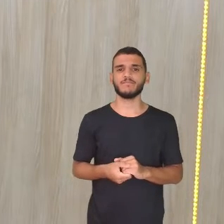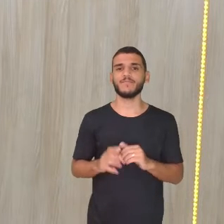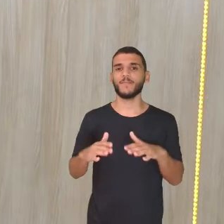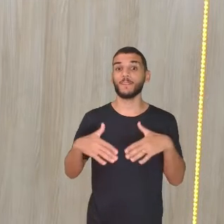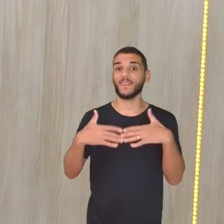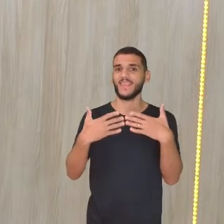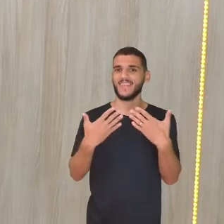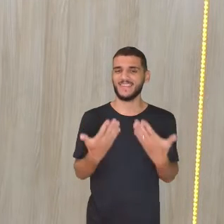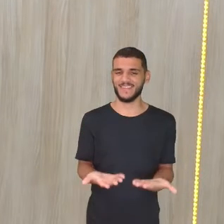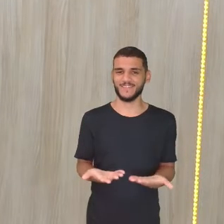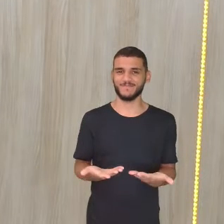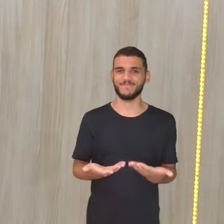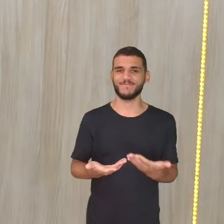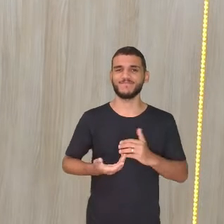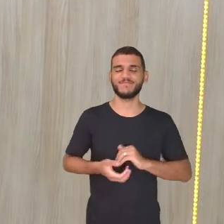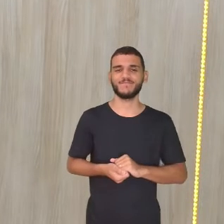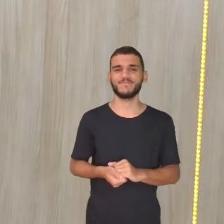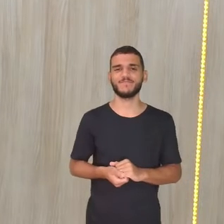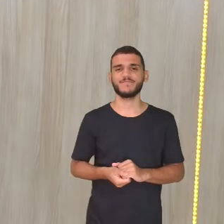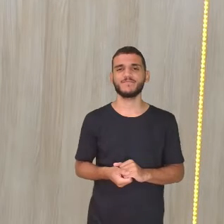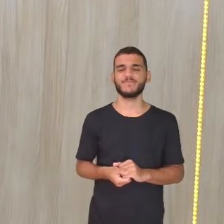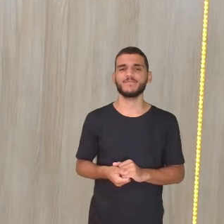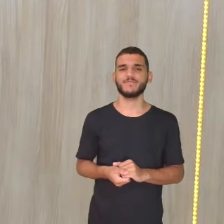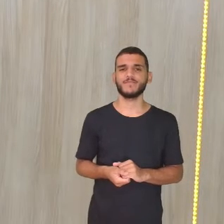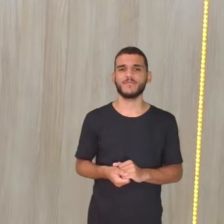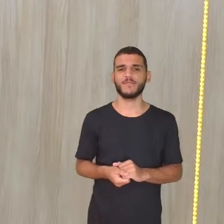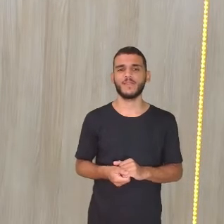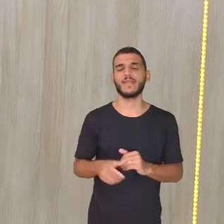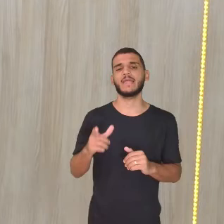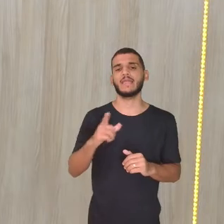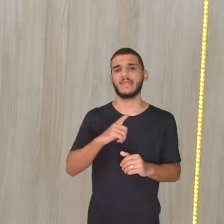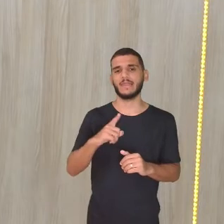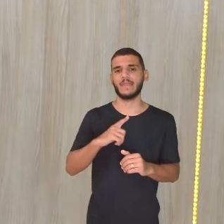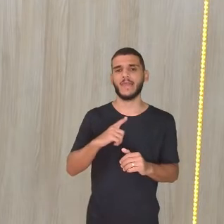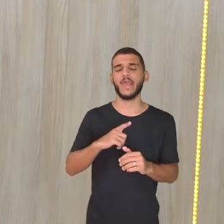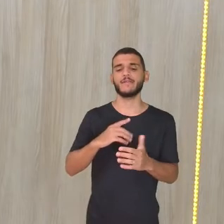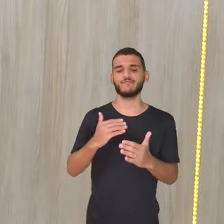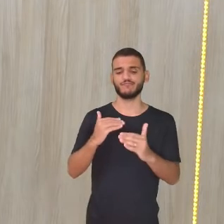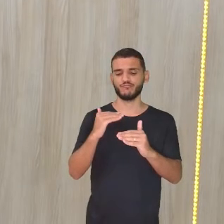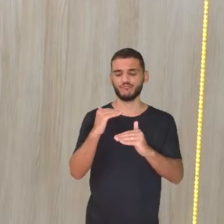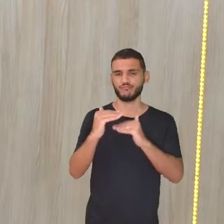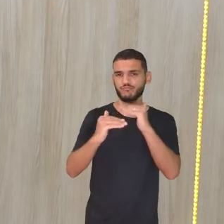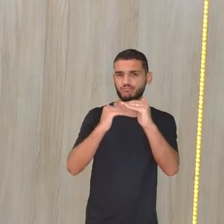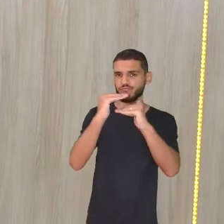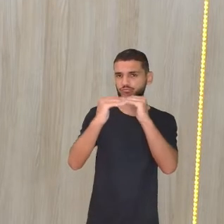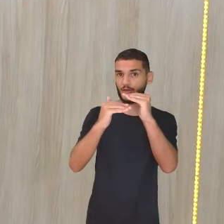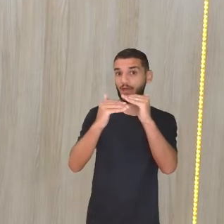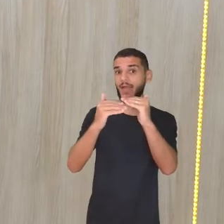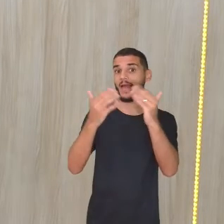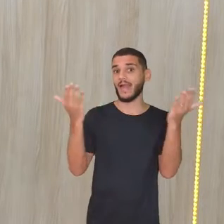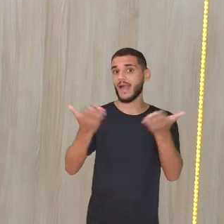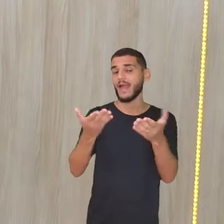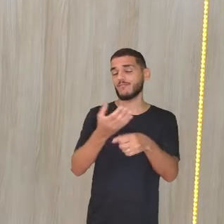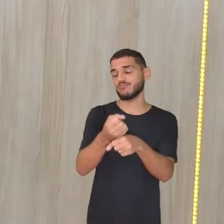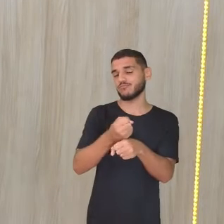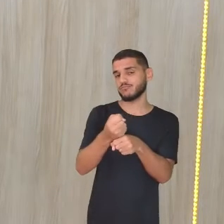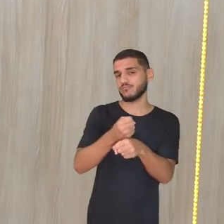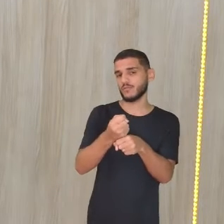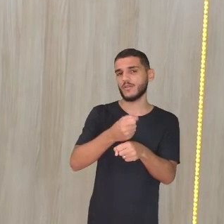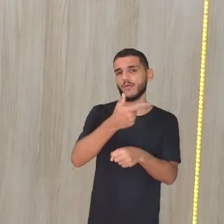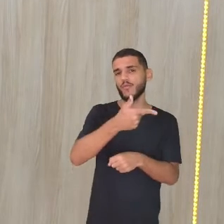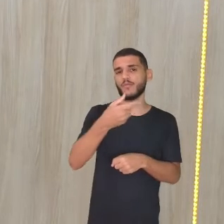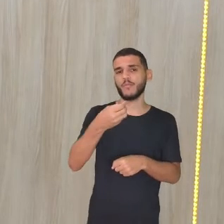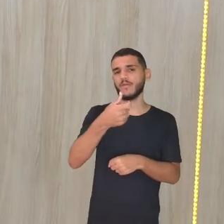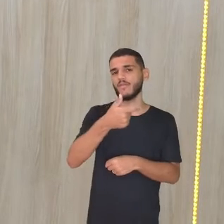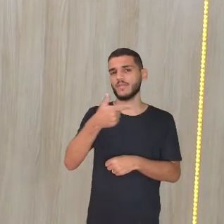Então, pessoal, nesse processo, não é, neste ano de 2022, e